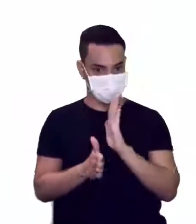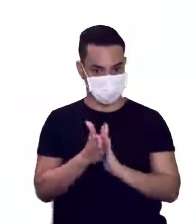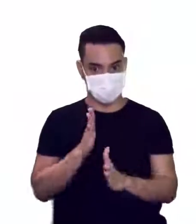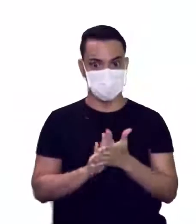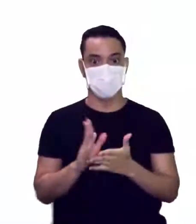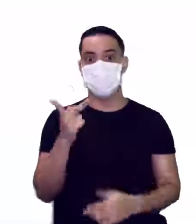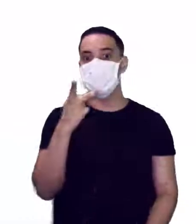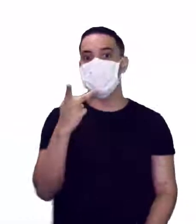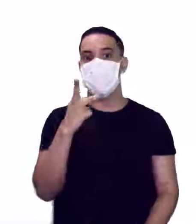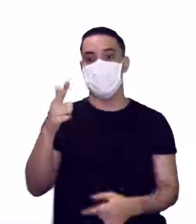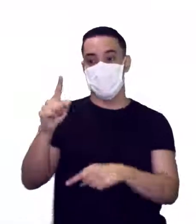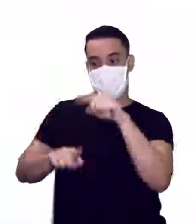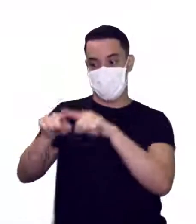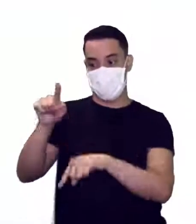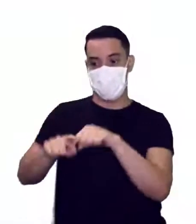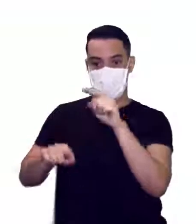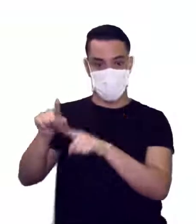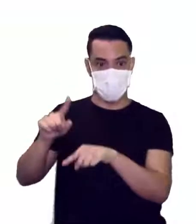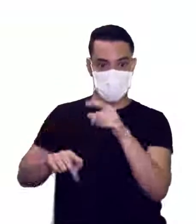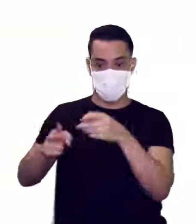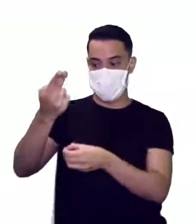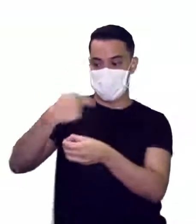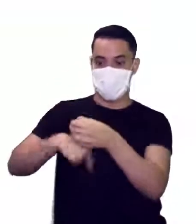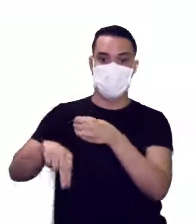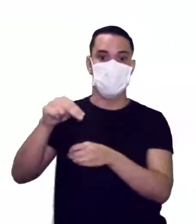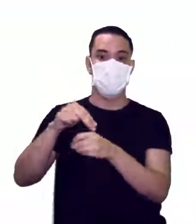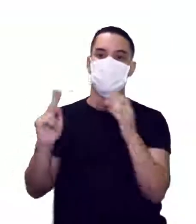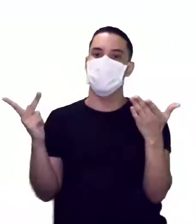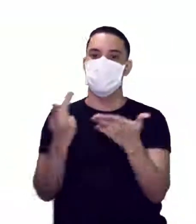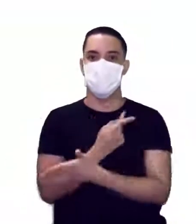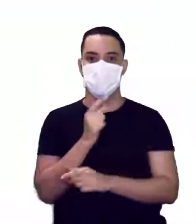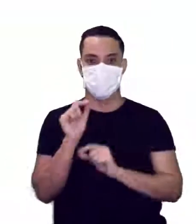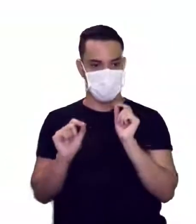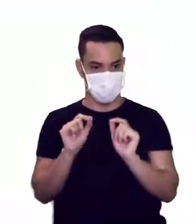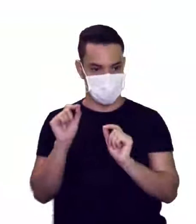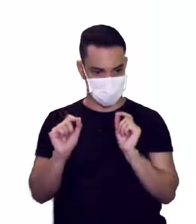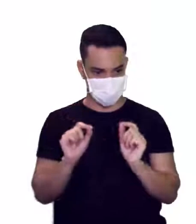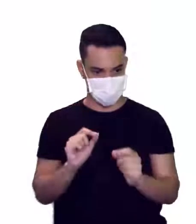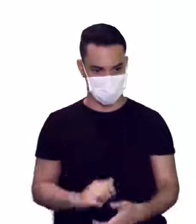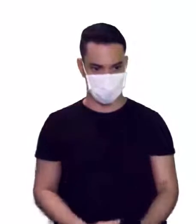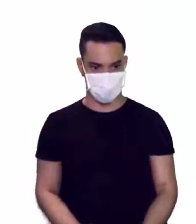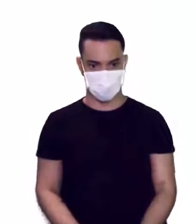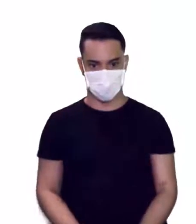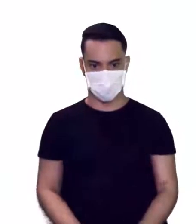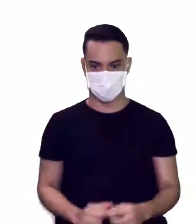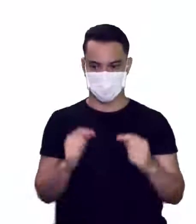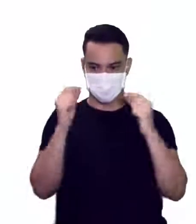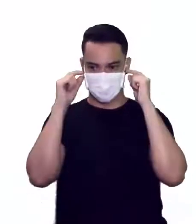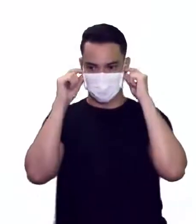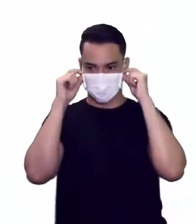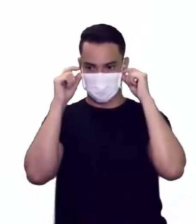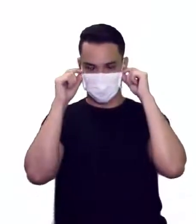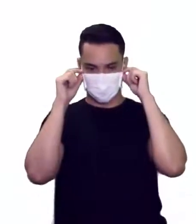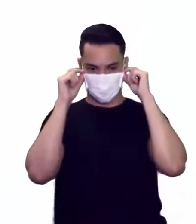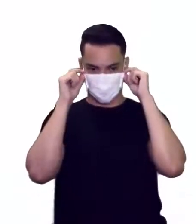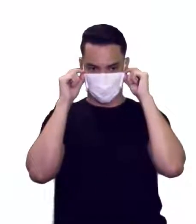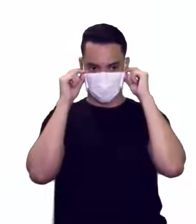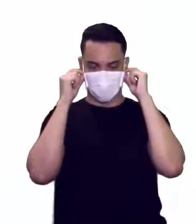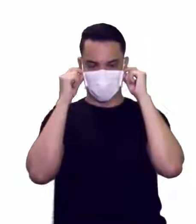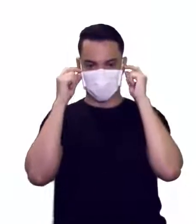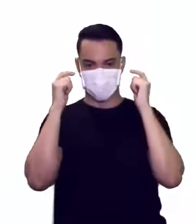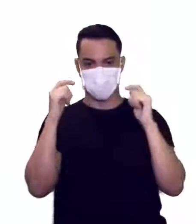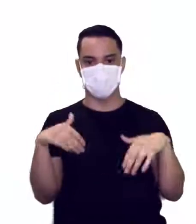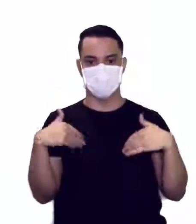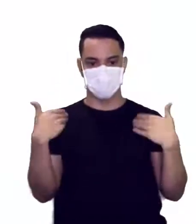é neutro quando o que acontece, como eu falei para vocês, dizemos que esse corpo é neutro